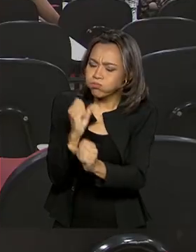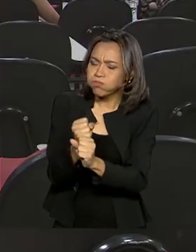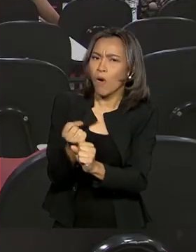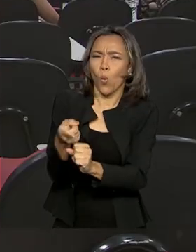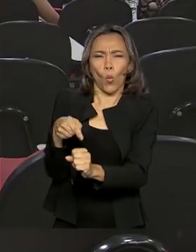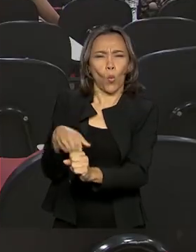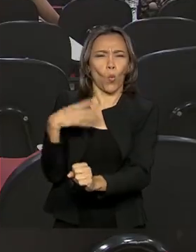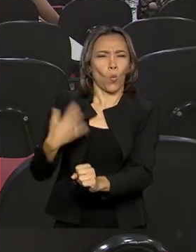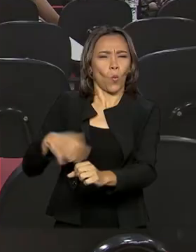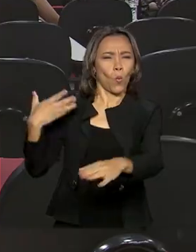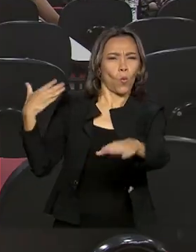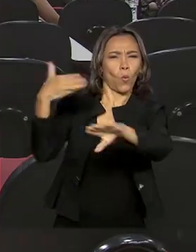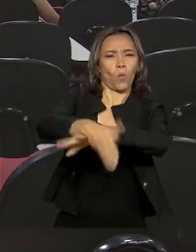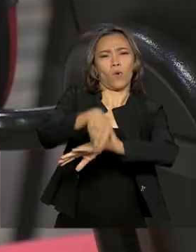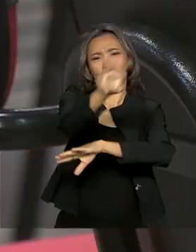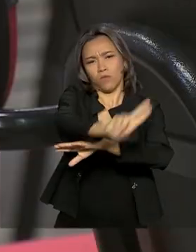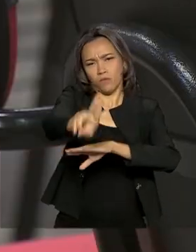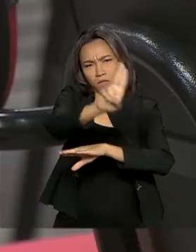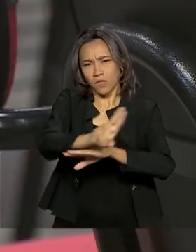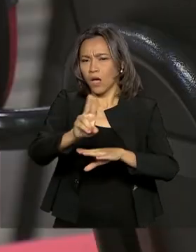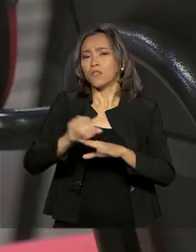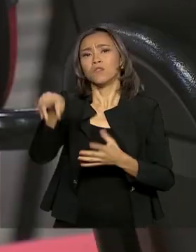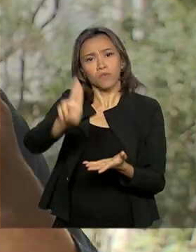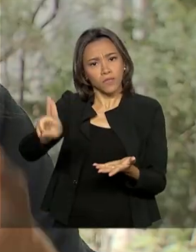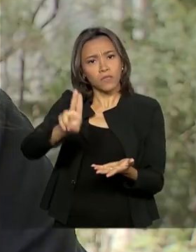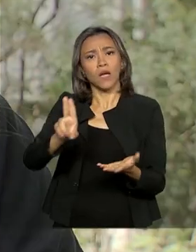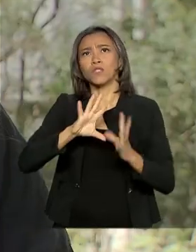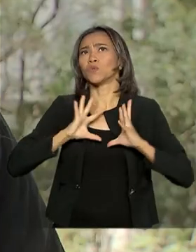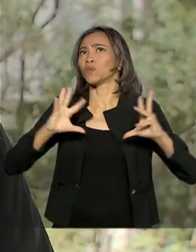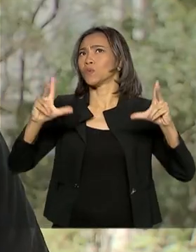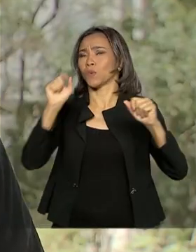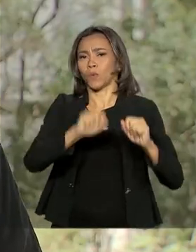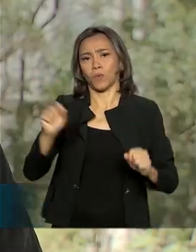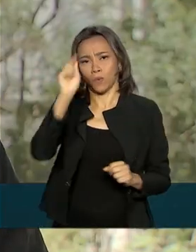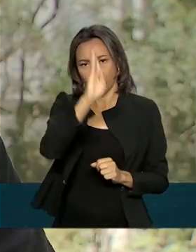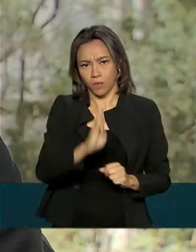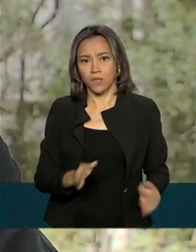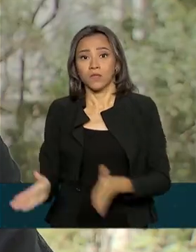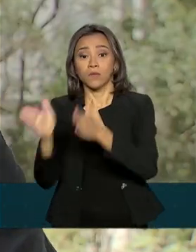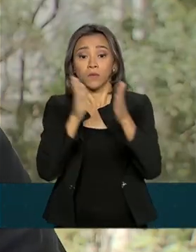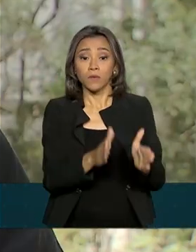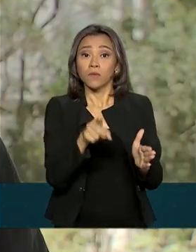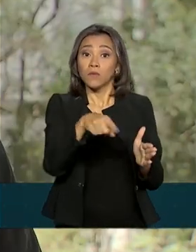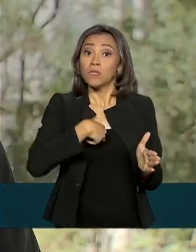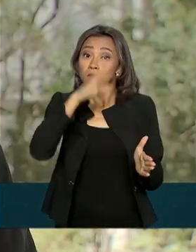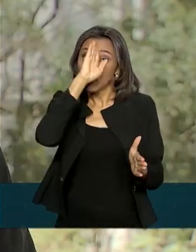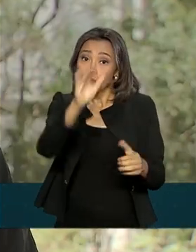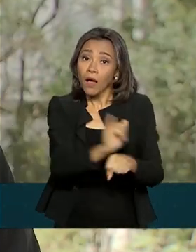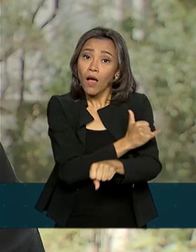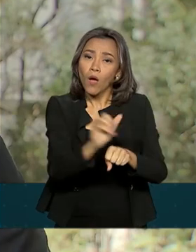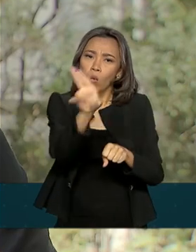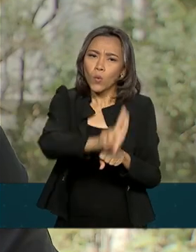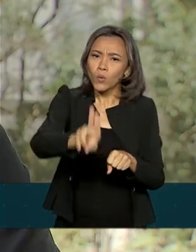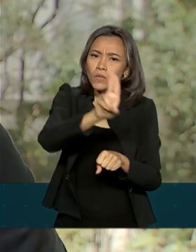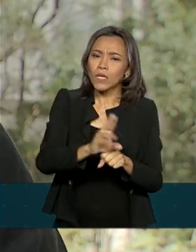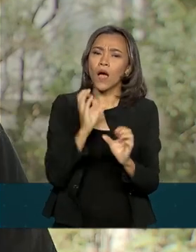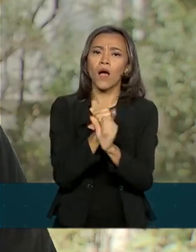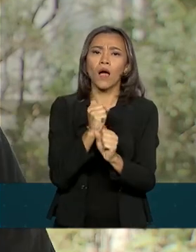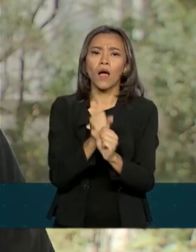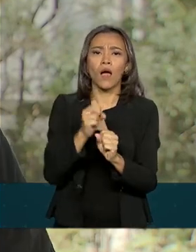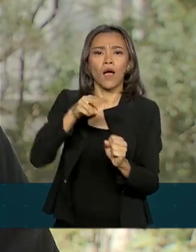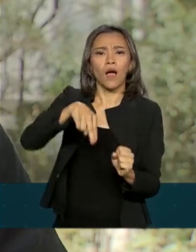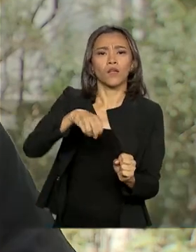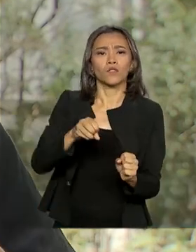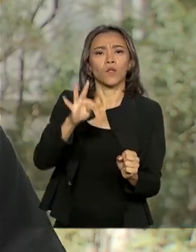para as faculdades e universidades de todo o país. As principais formas de usar a nota do Enem 2019 para ingressar em uma